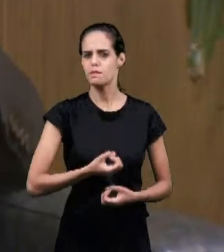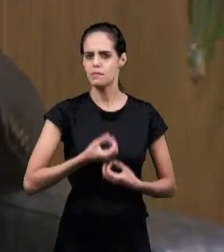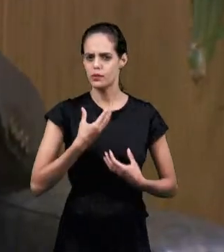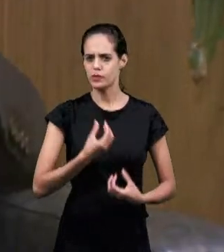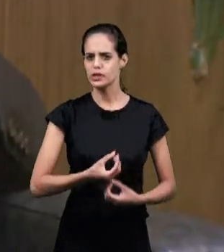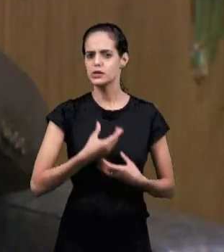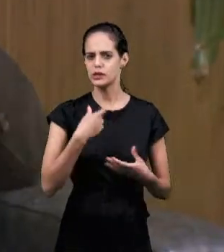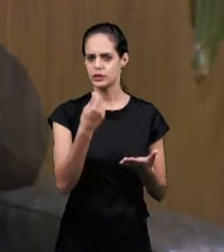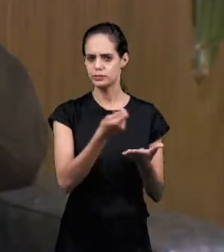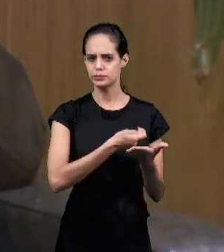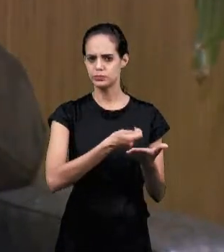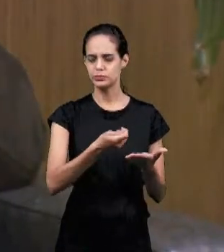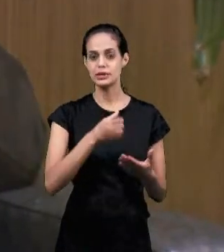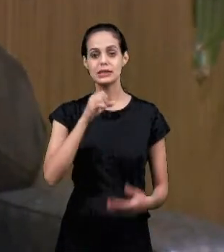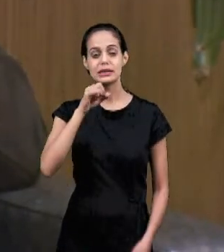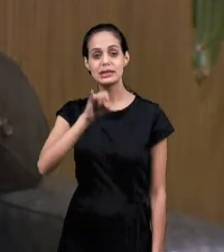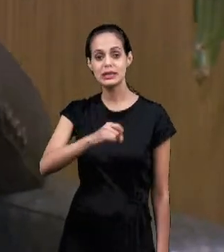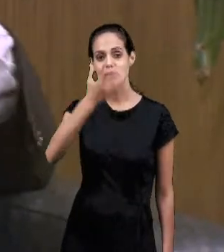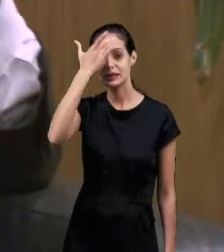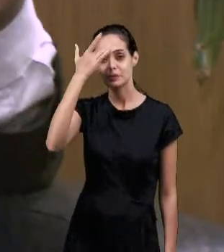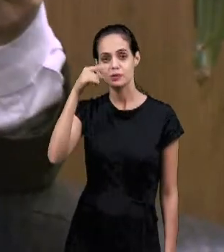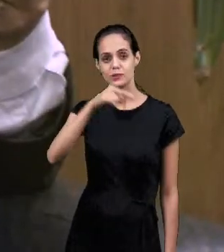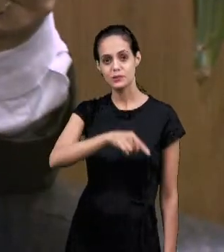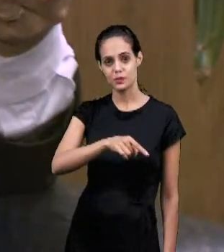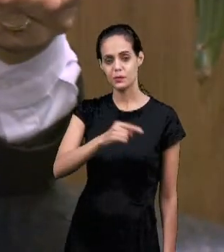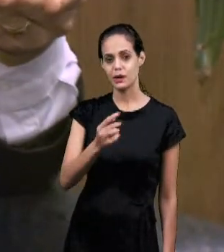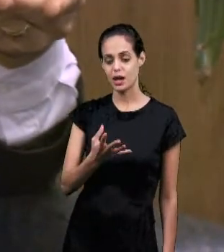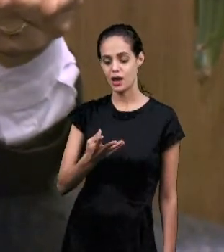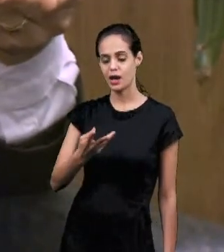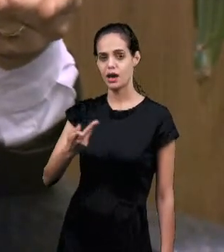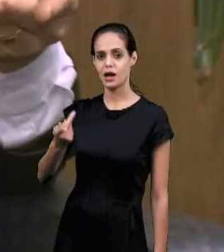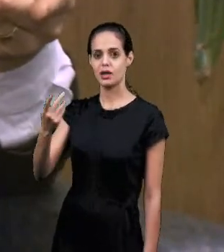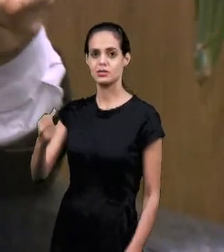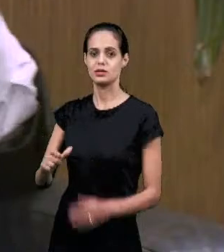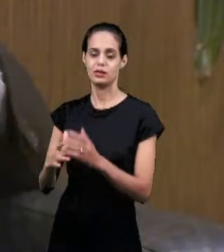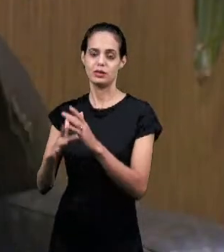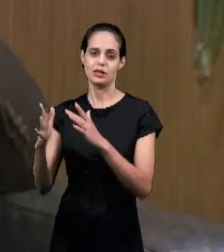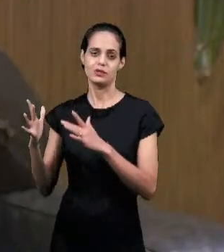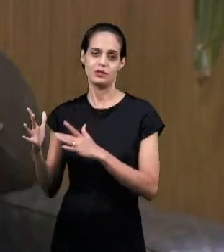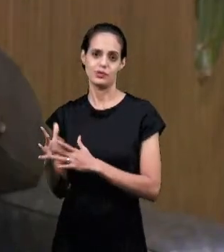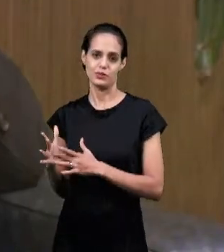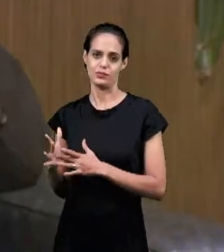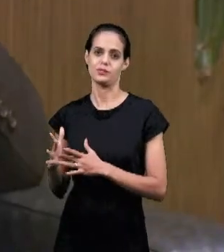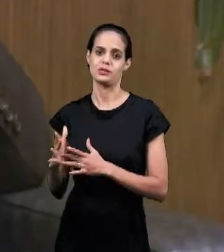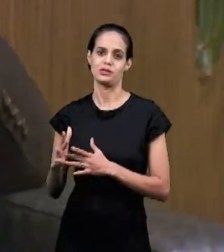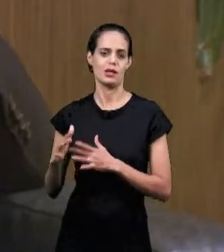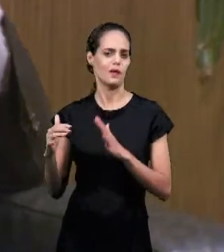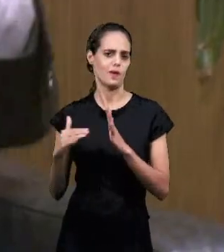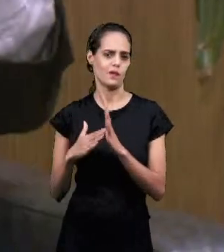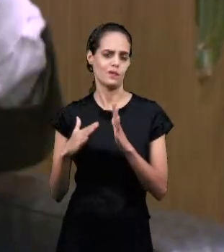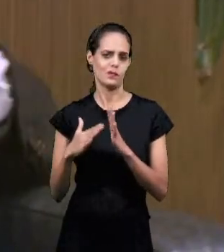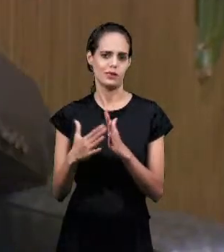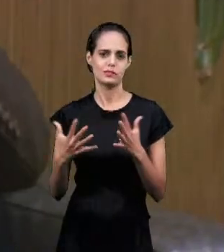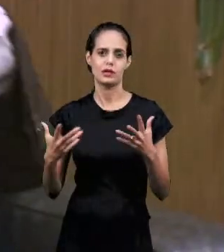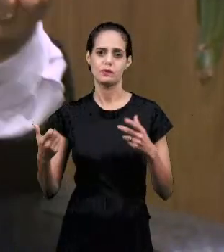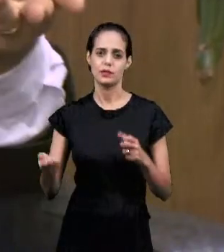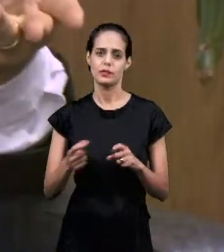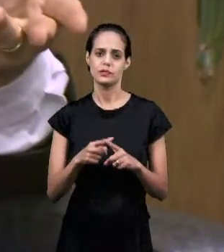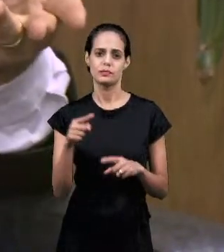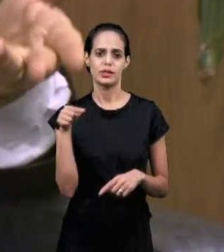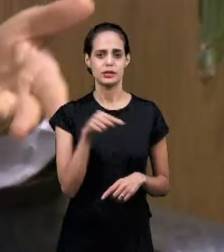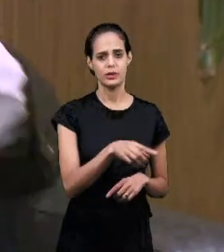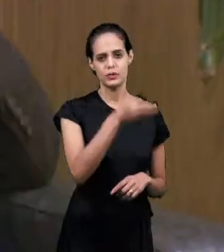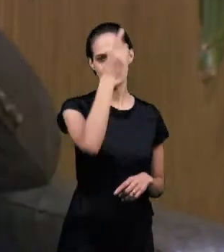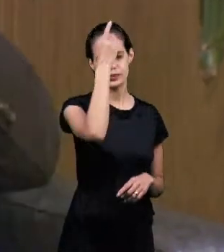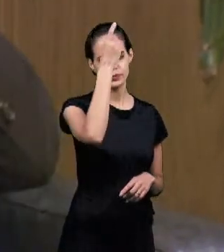desse convertido, inspirado pelo Espírito Santo, ia compor realmente hinos maravilhosos. Mas eles utilizaram o dom para eles, tudo